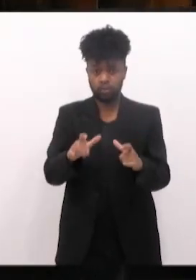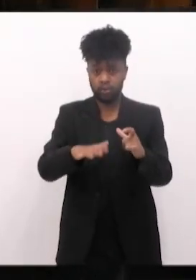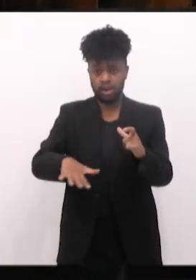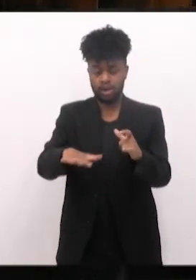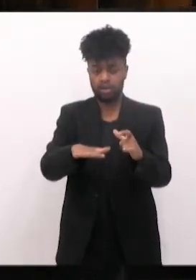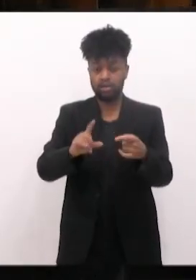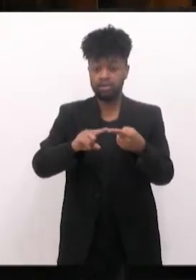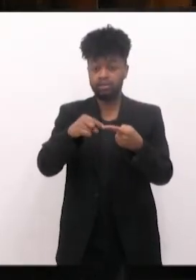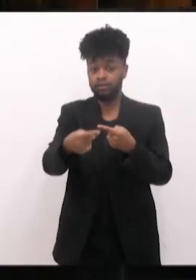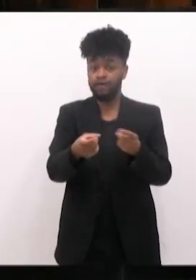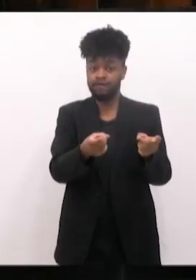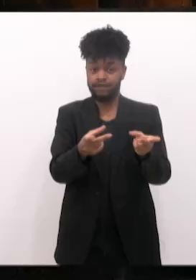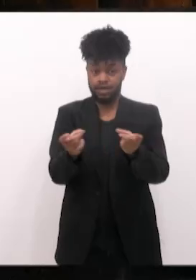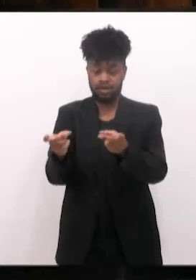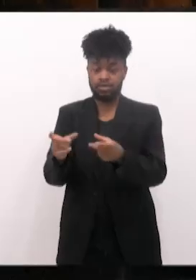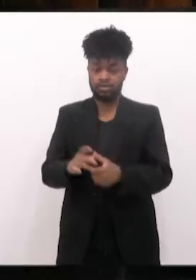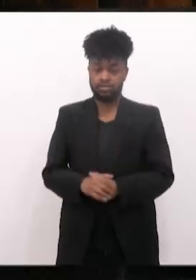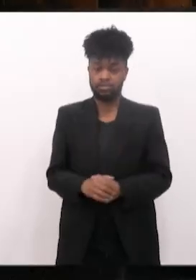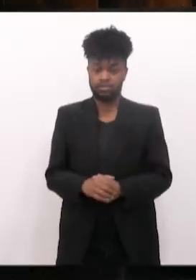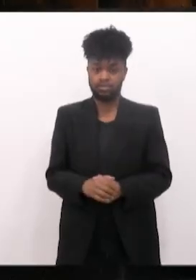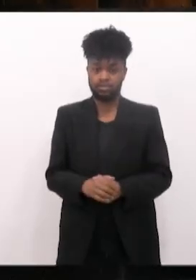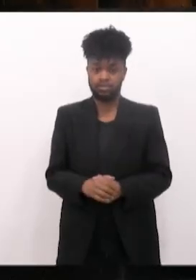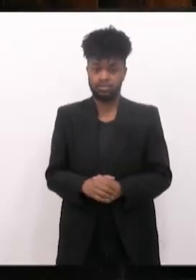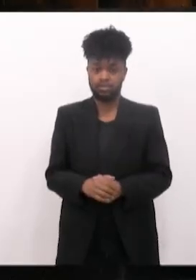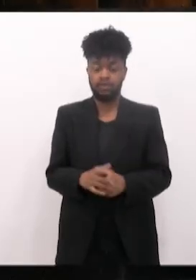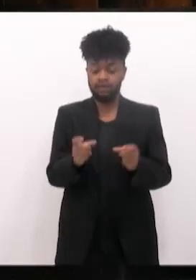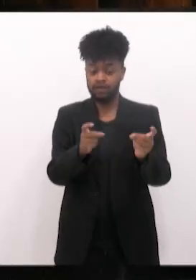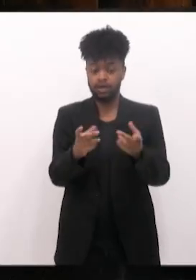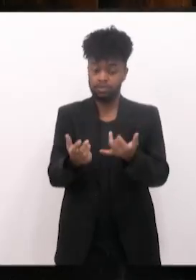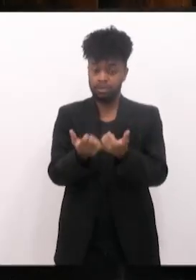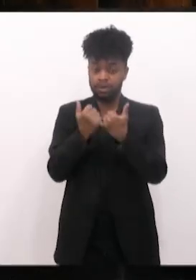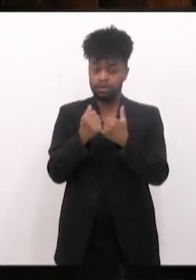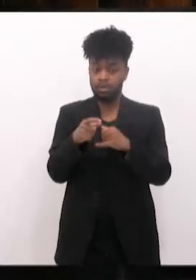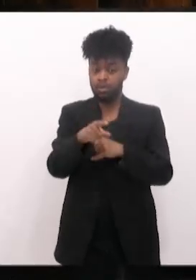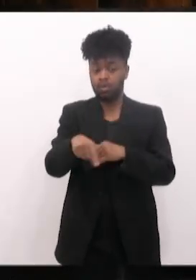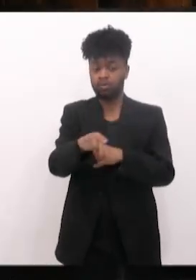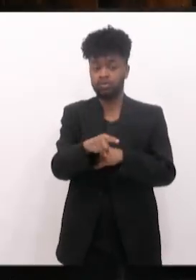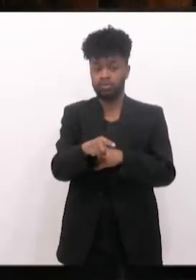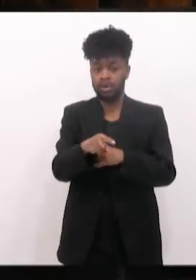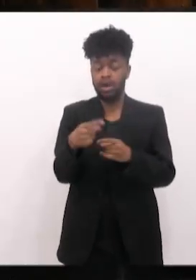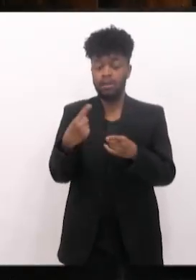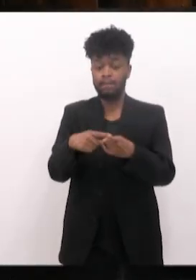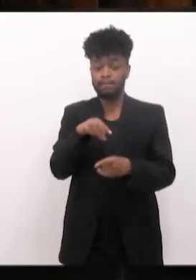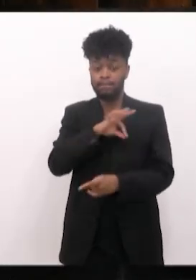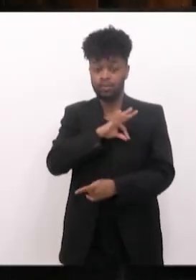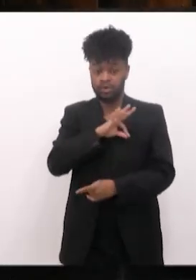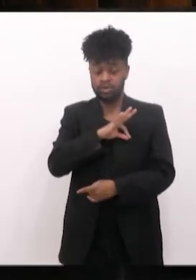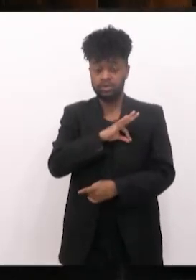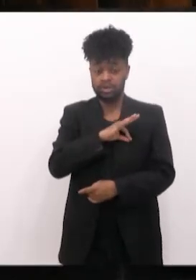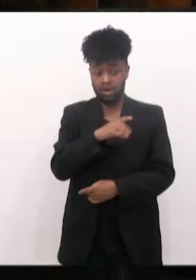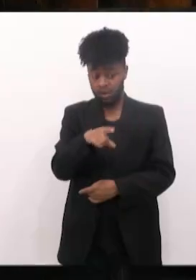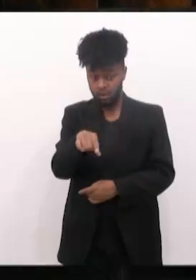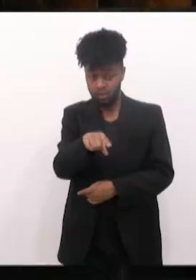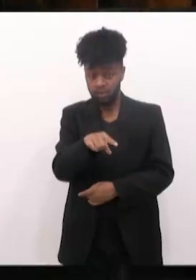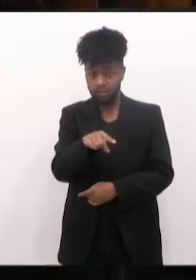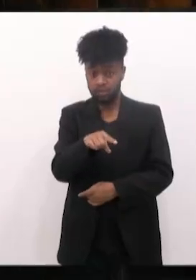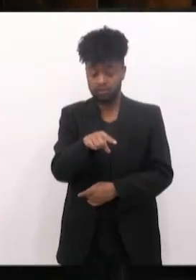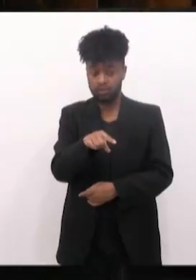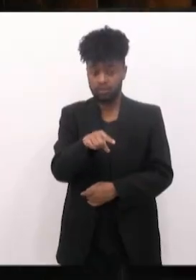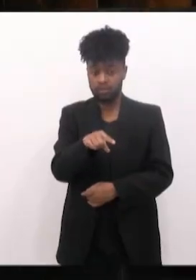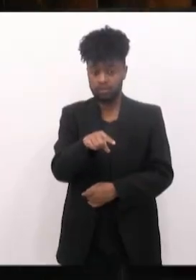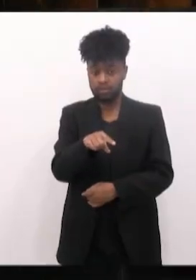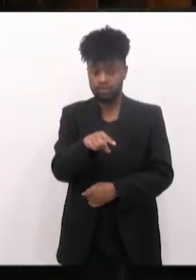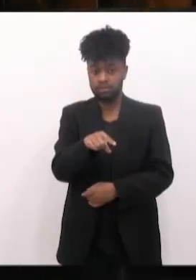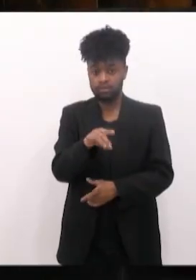vendem o patrimônio da pessoa. São policiais, coronel, que